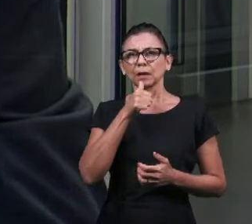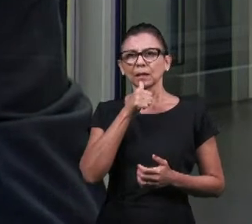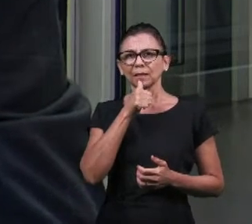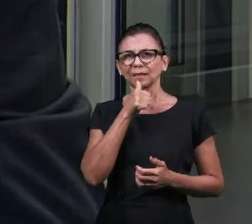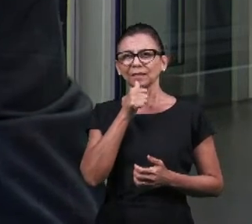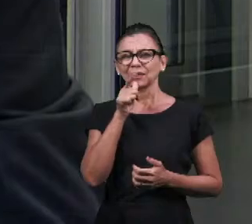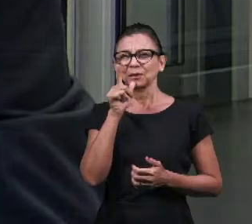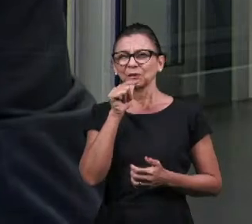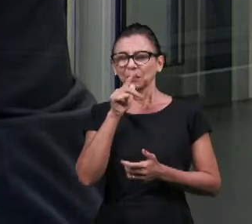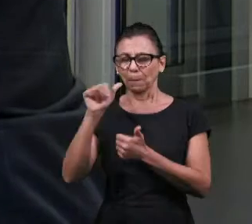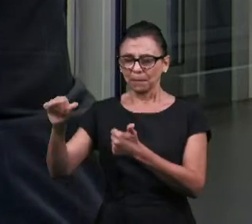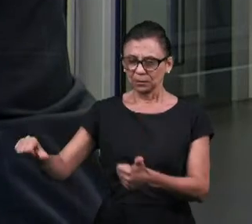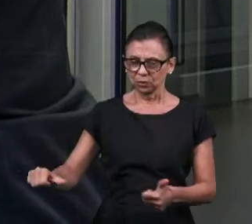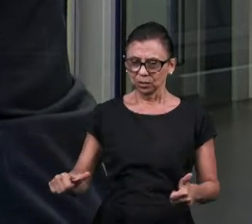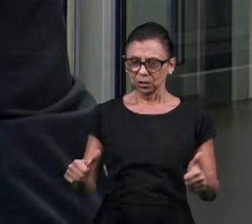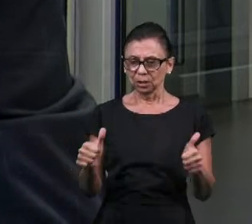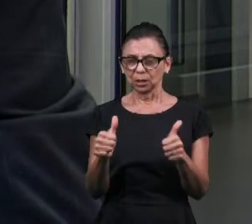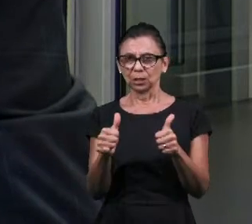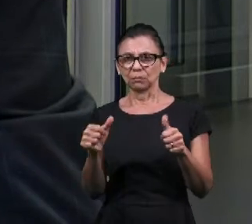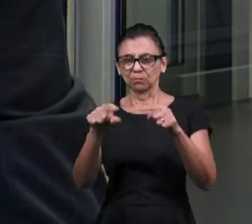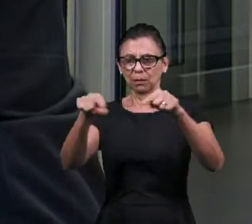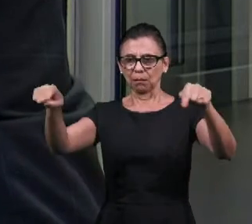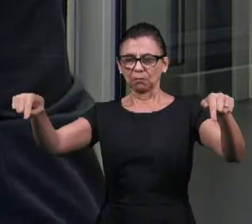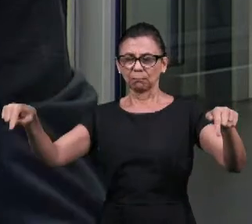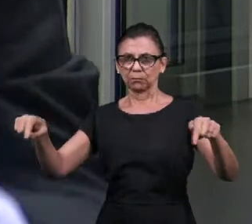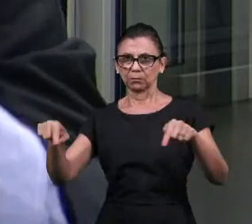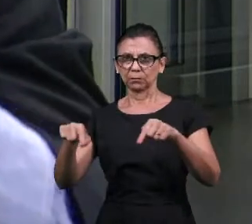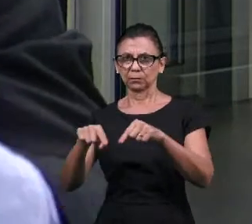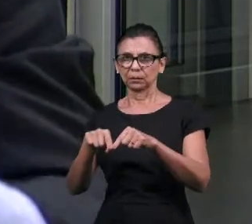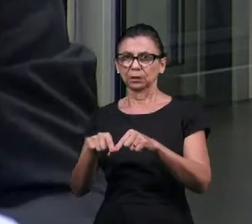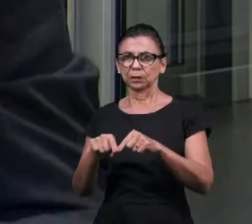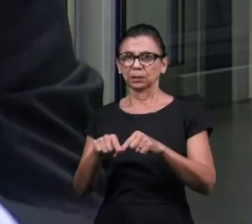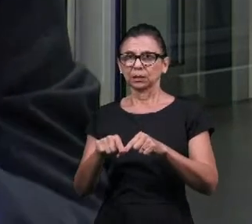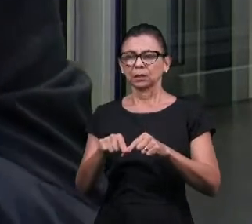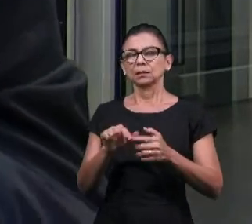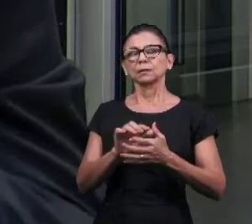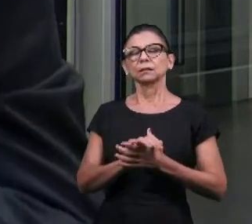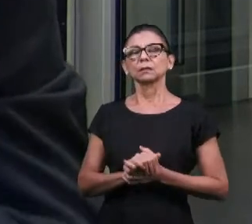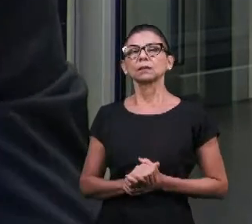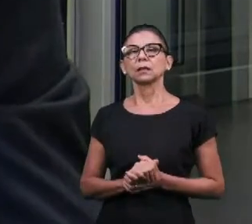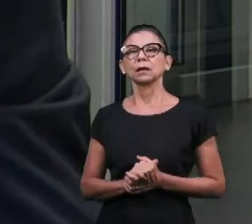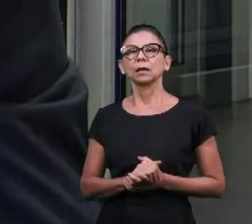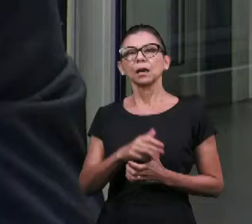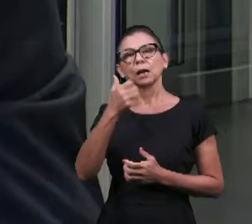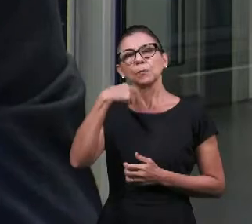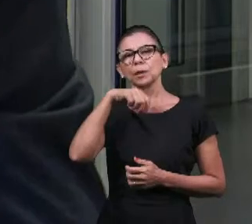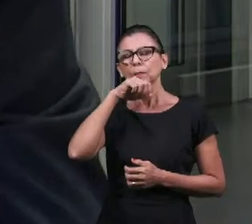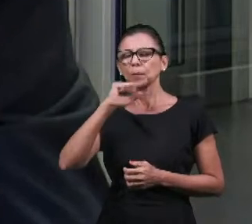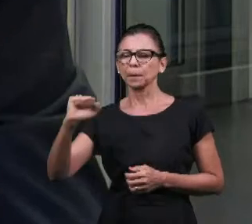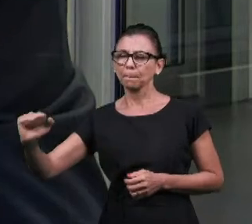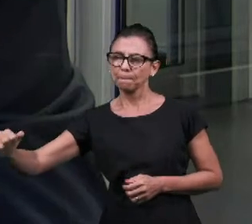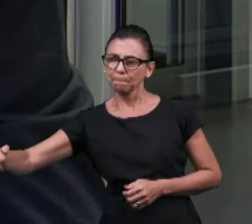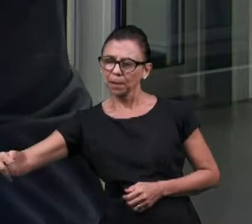grande alegria, eu, né, enxuguei o seu rosto